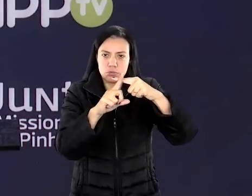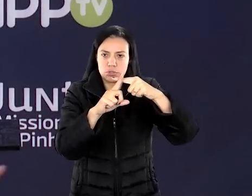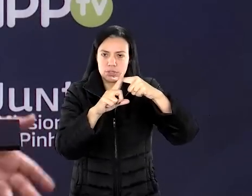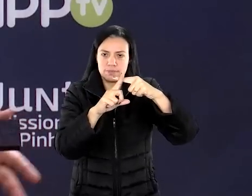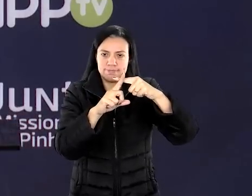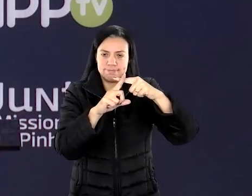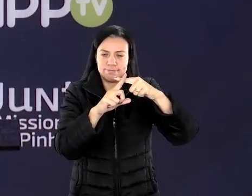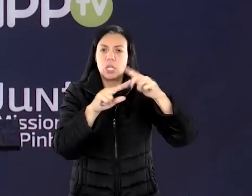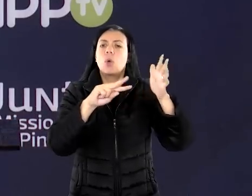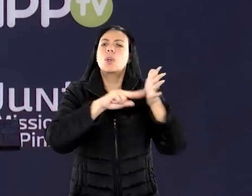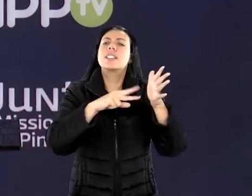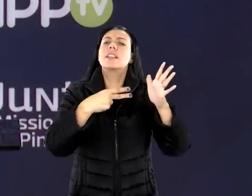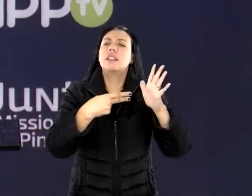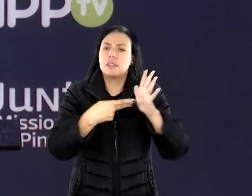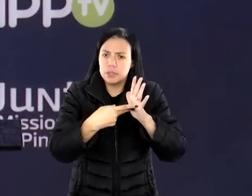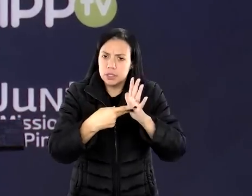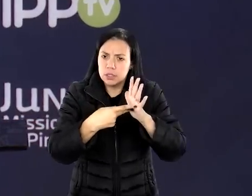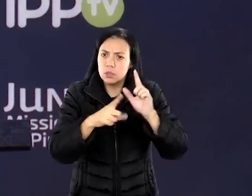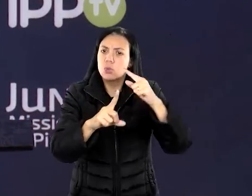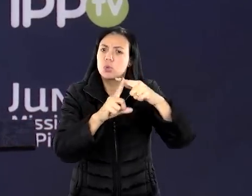O que é que significa cruz aqui, gente?